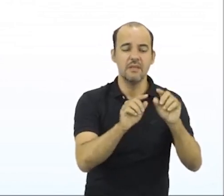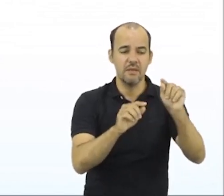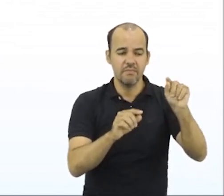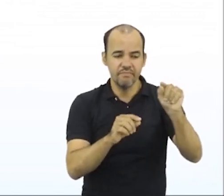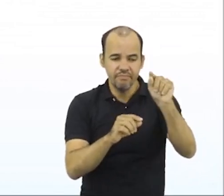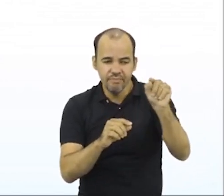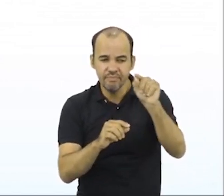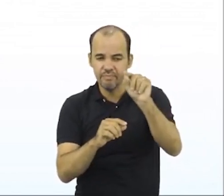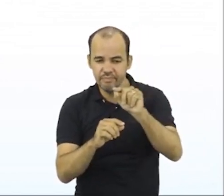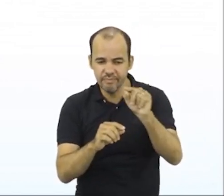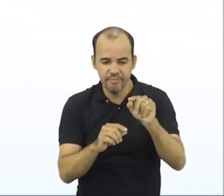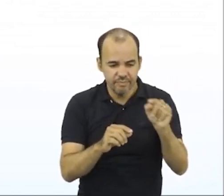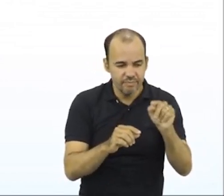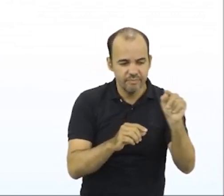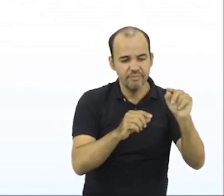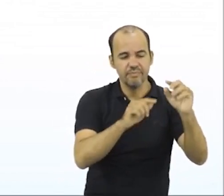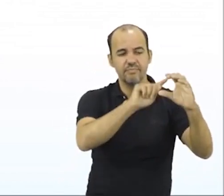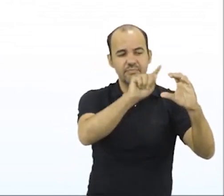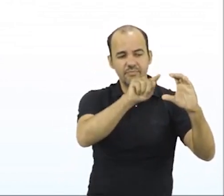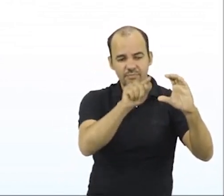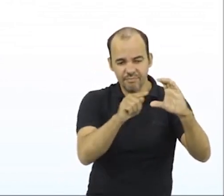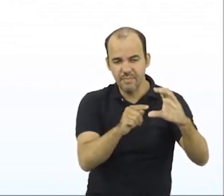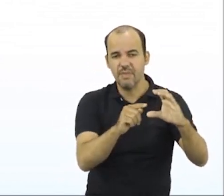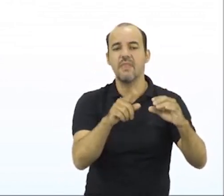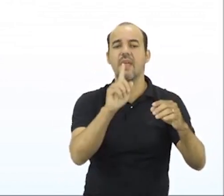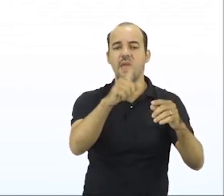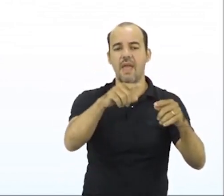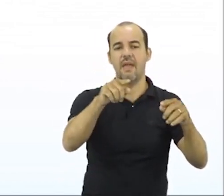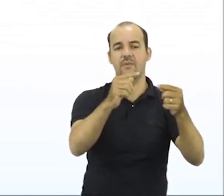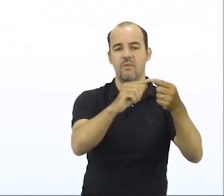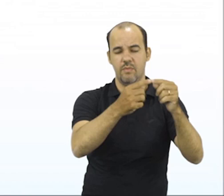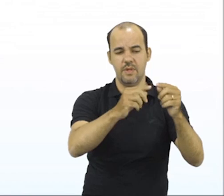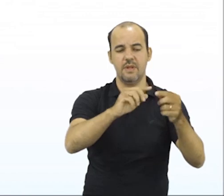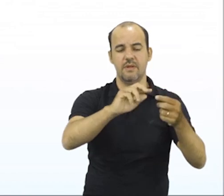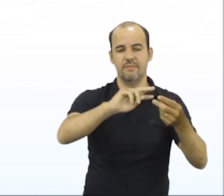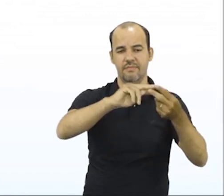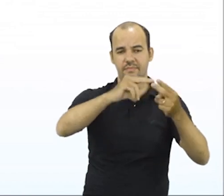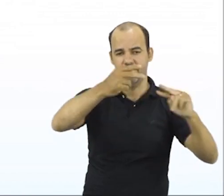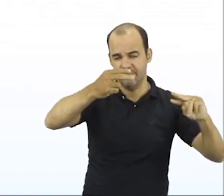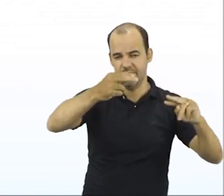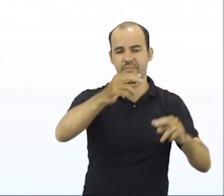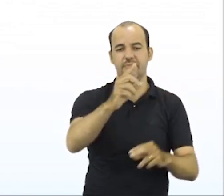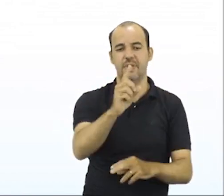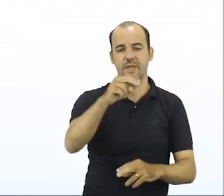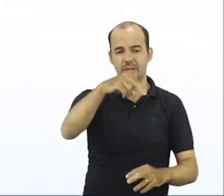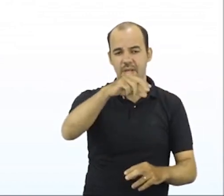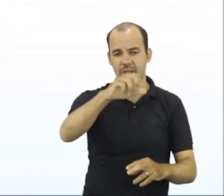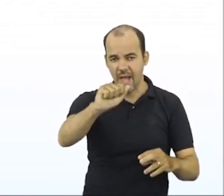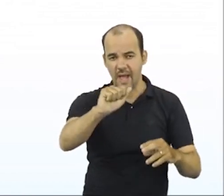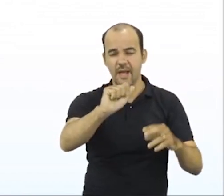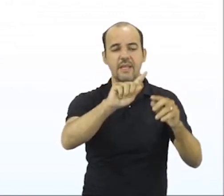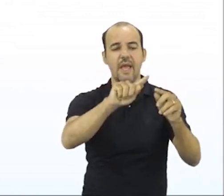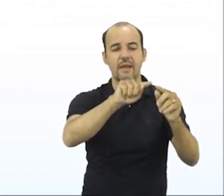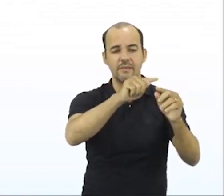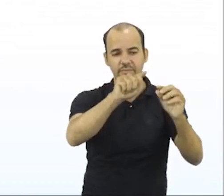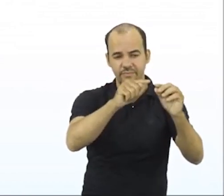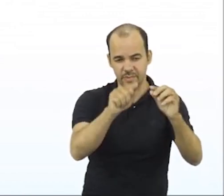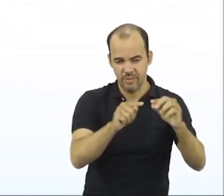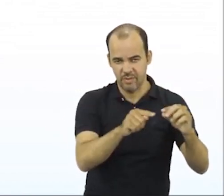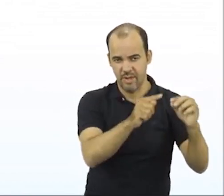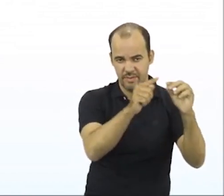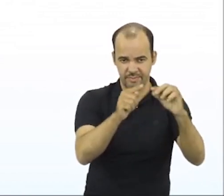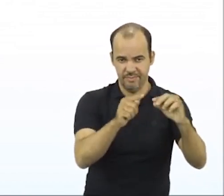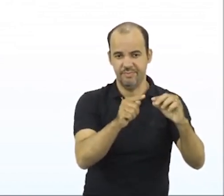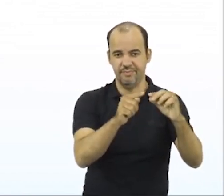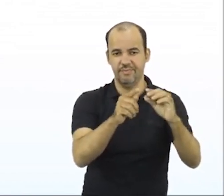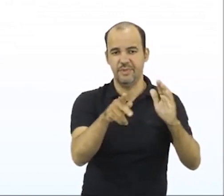circular, ó. Vocês podem encontrar isso aqui também como DNA, que é o DNA circular dos procariontes. E aqui eles